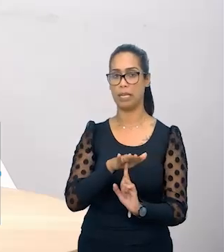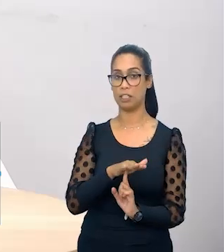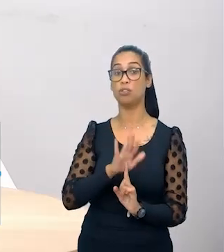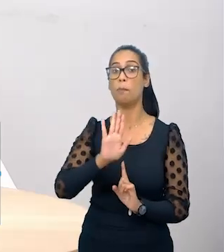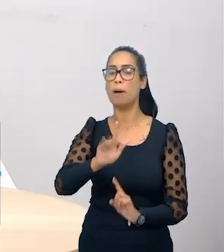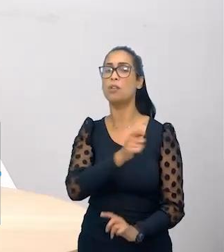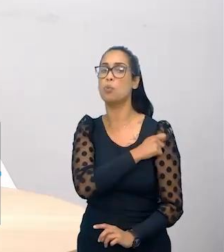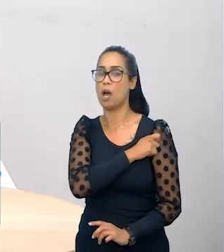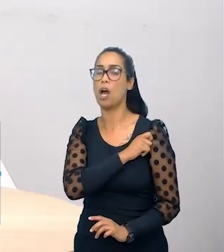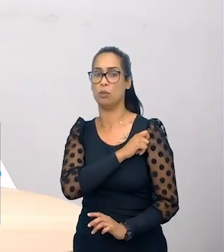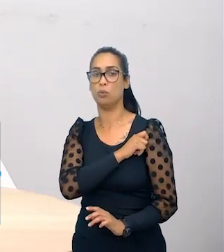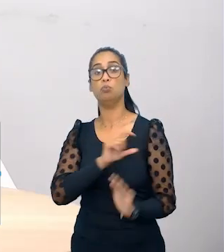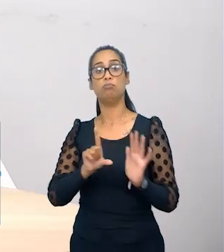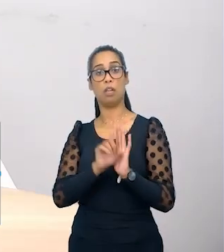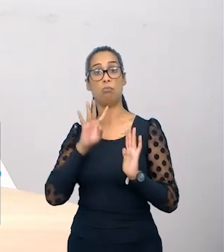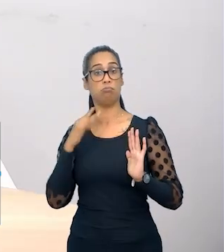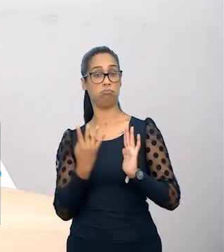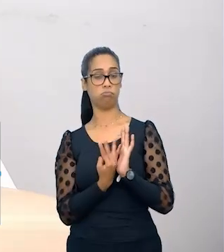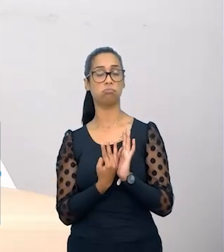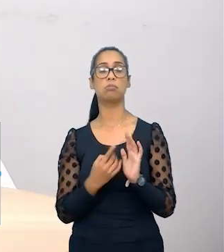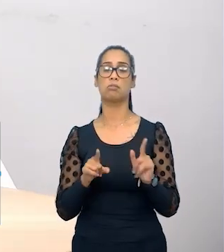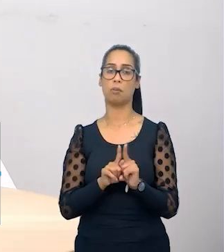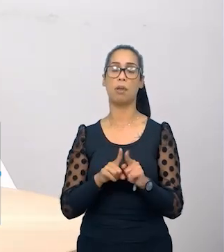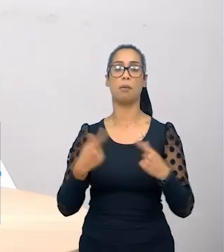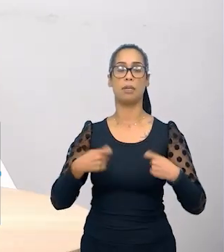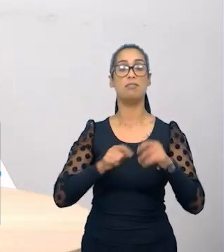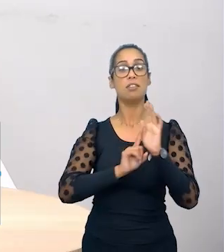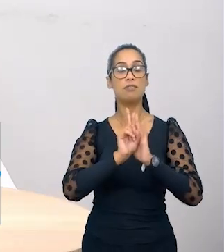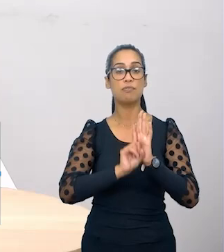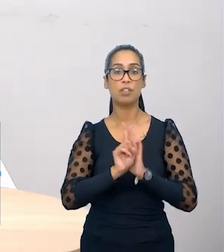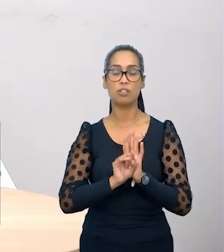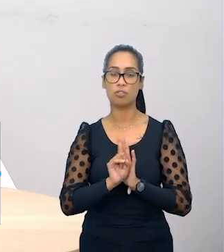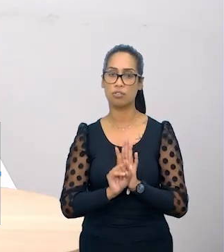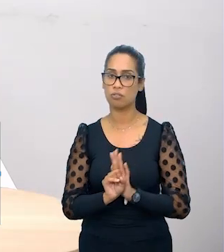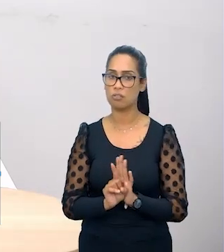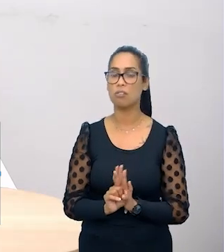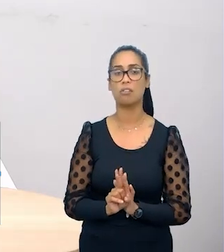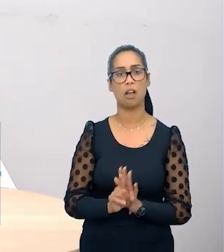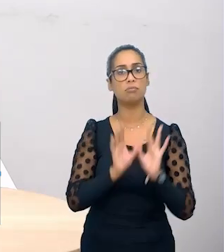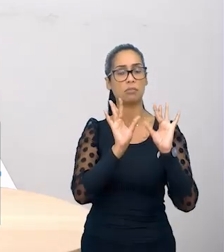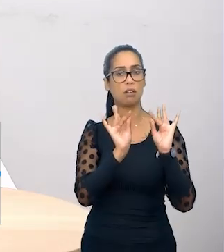professor. Né? Muito importante investigar quais as causas de termos